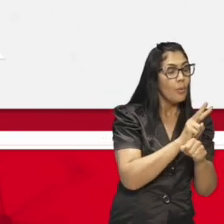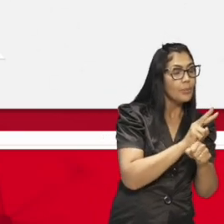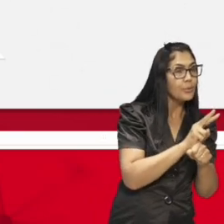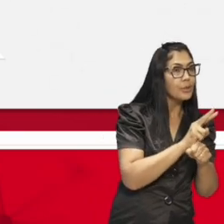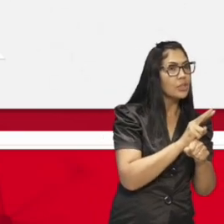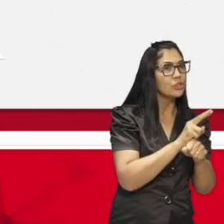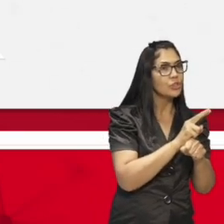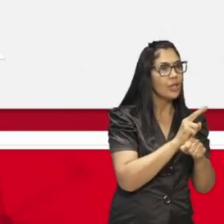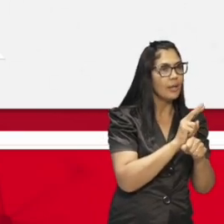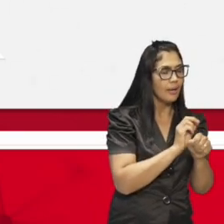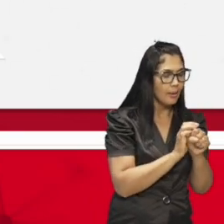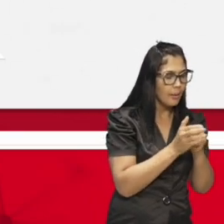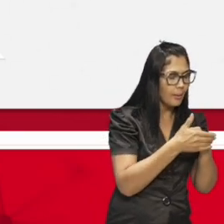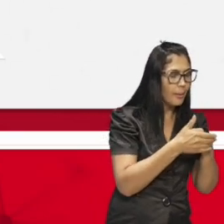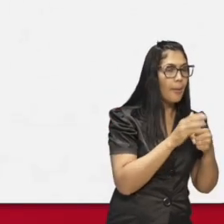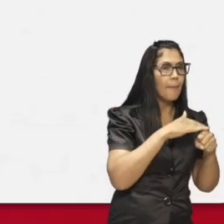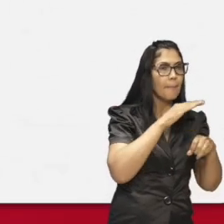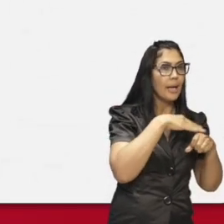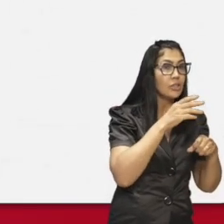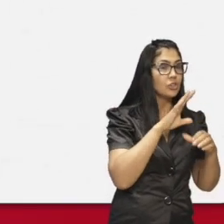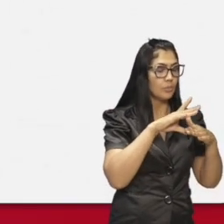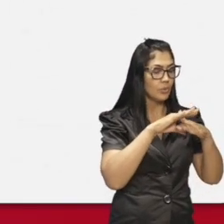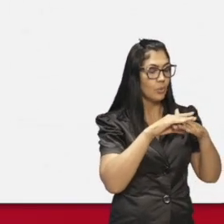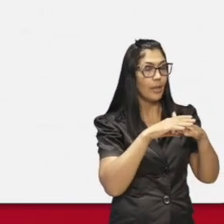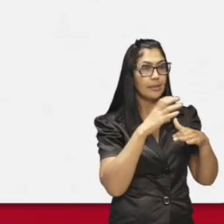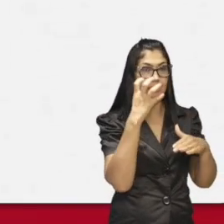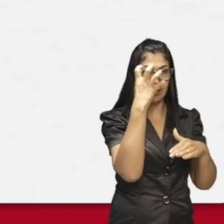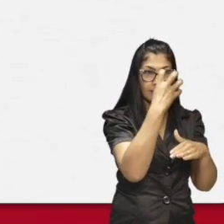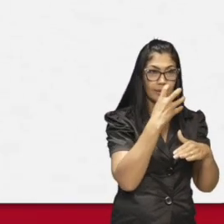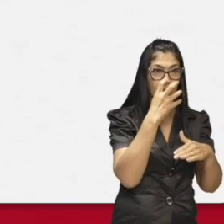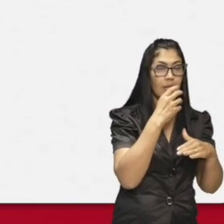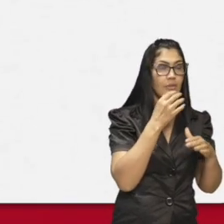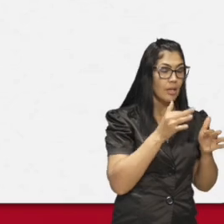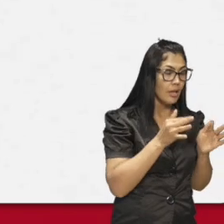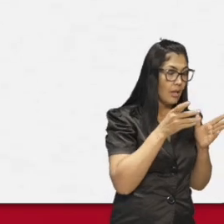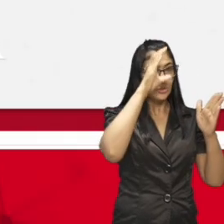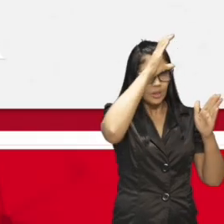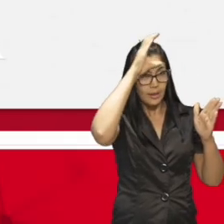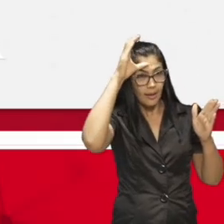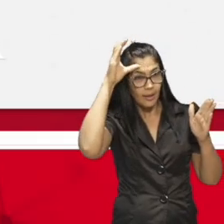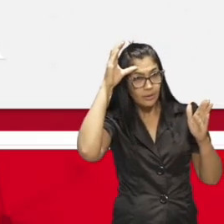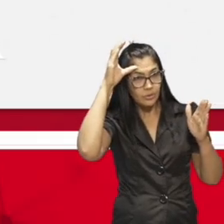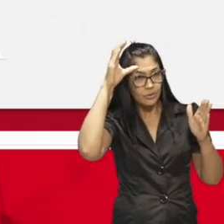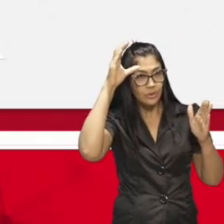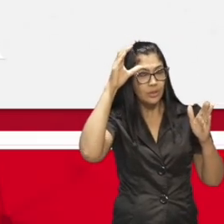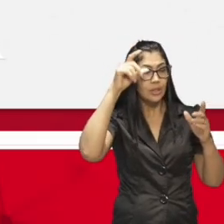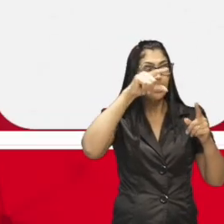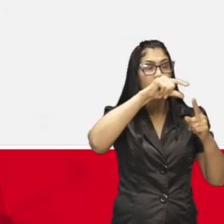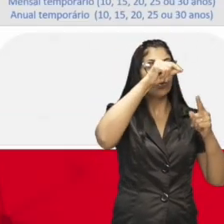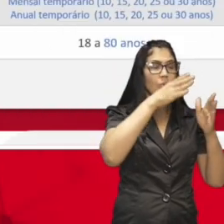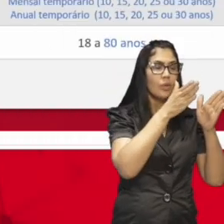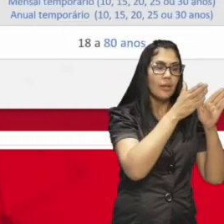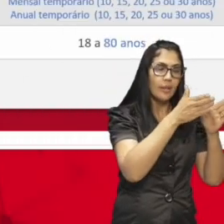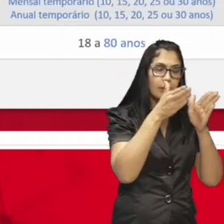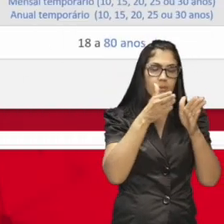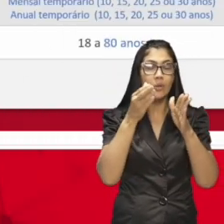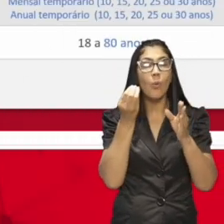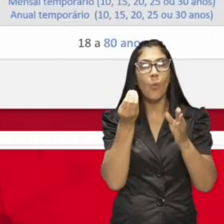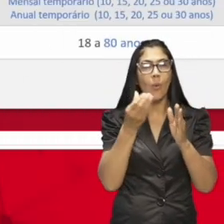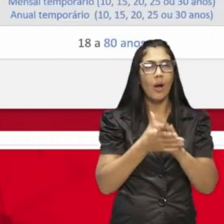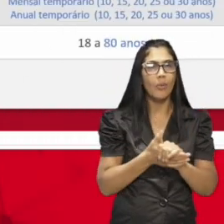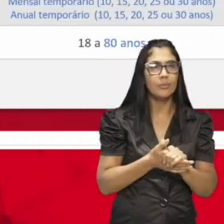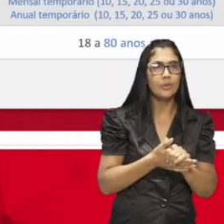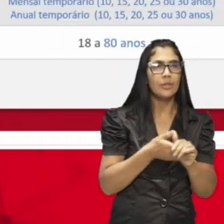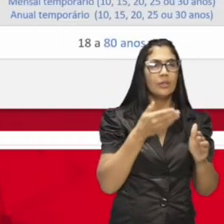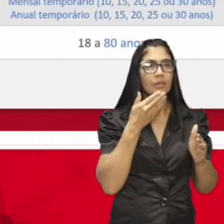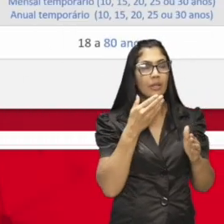a negociação, como doenças graves, seguro funeral e sobrevivência. E do outro lado, temos o Bradesco